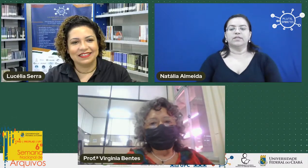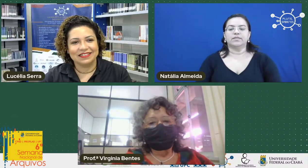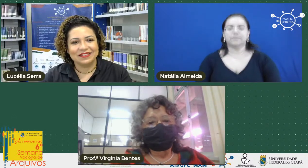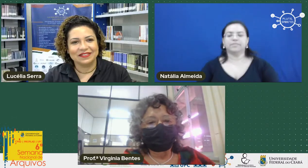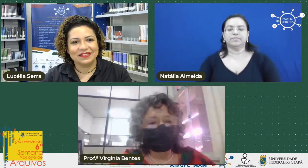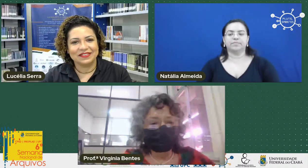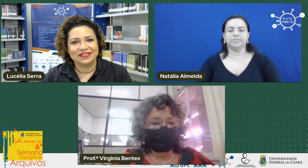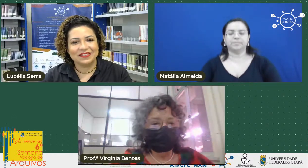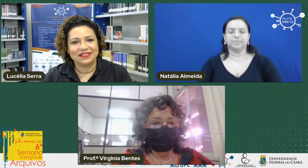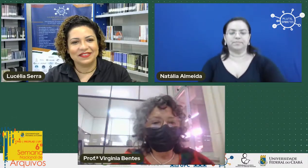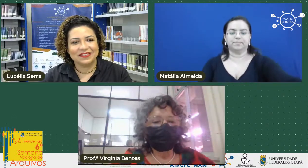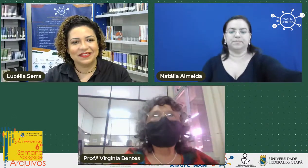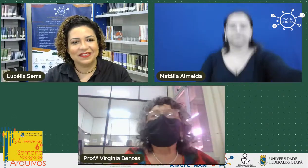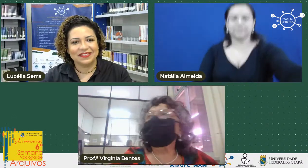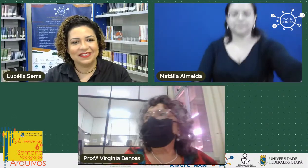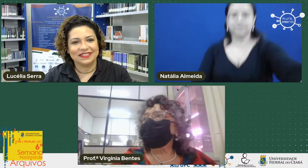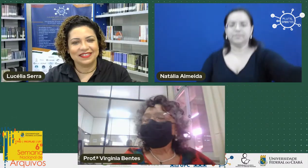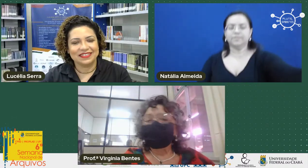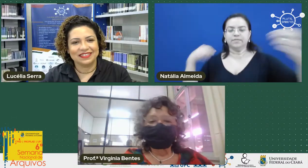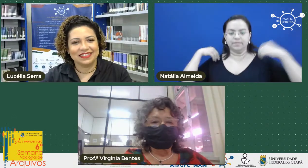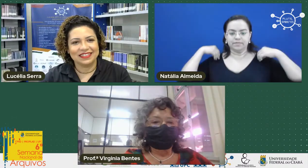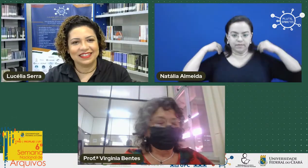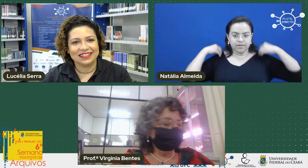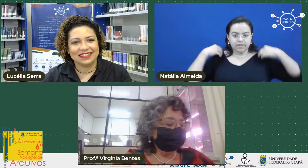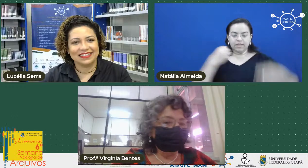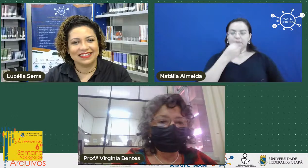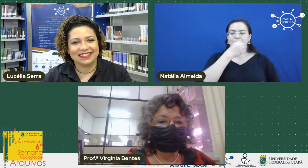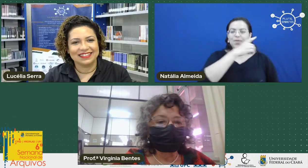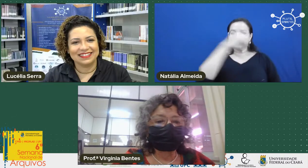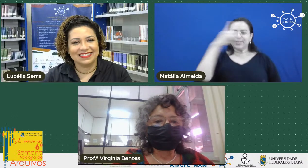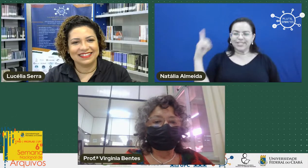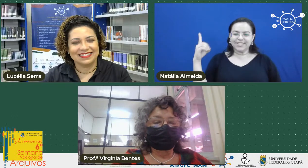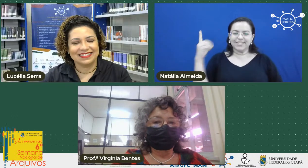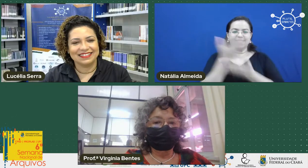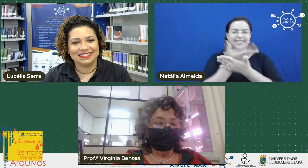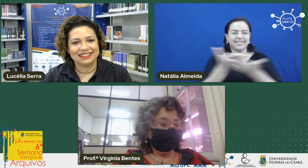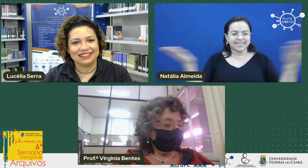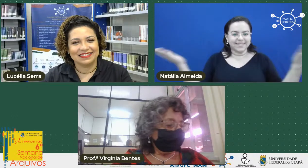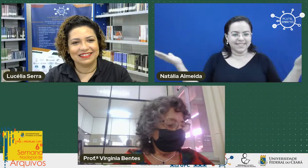Bom dia a todos, a todos, a todas.